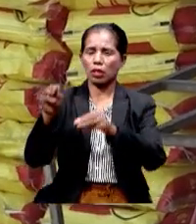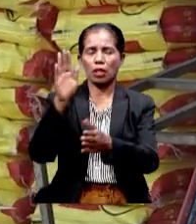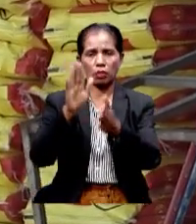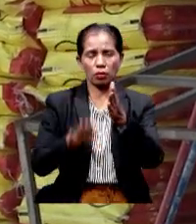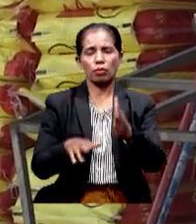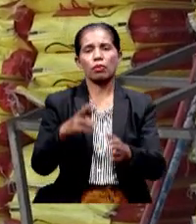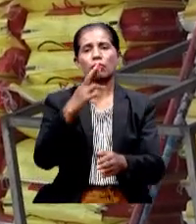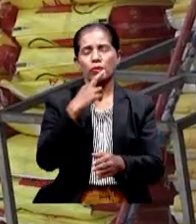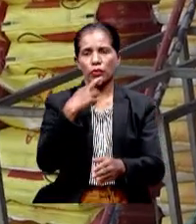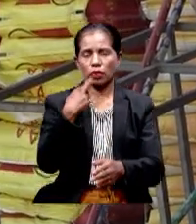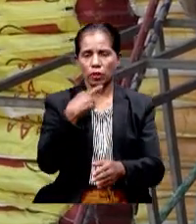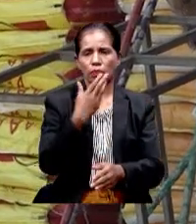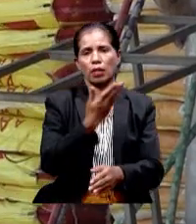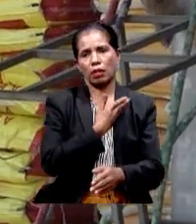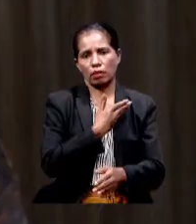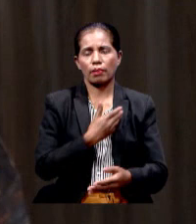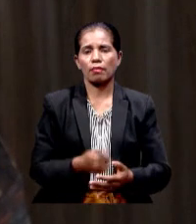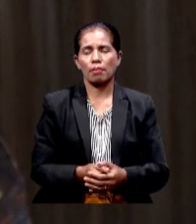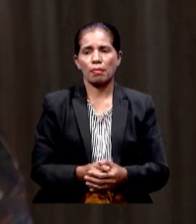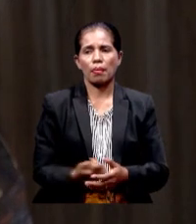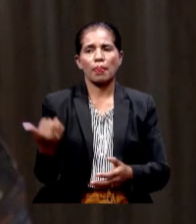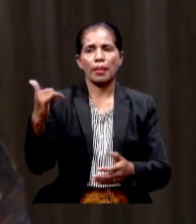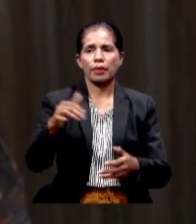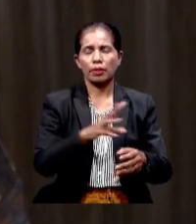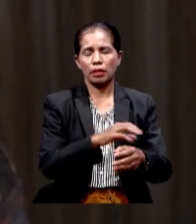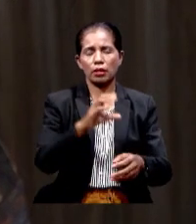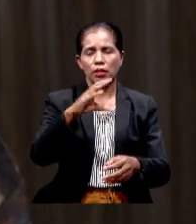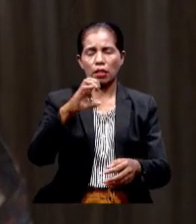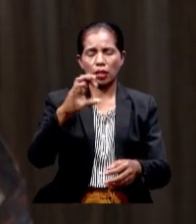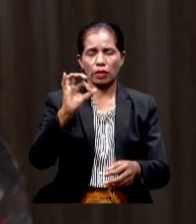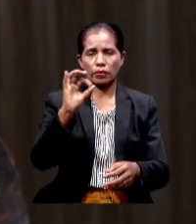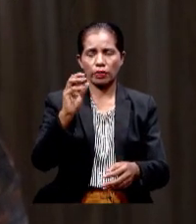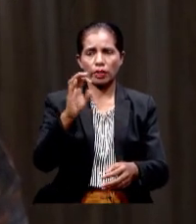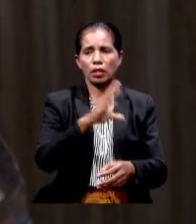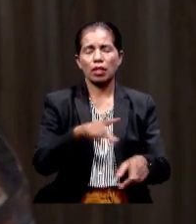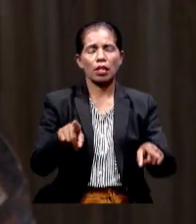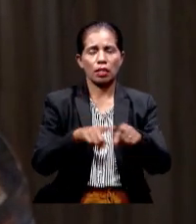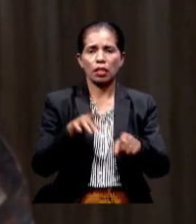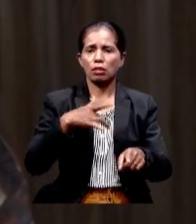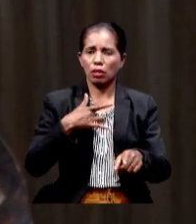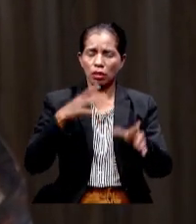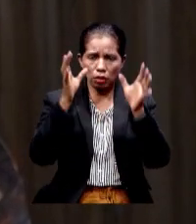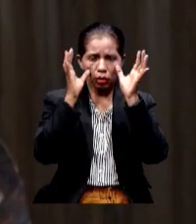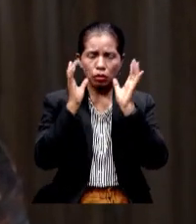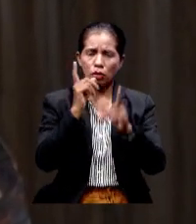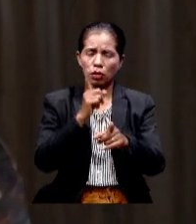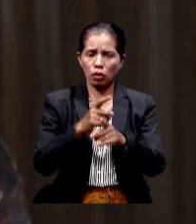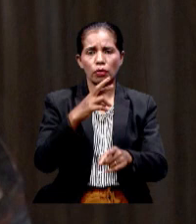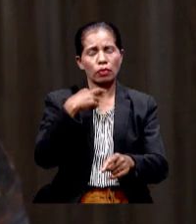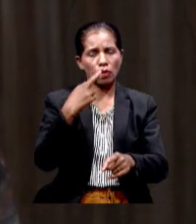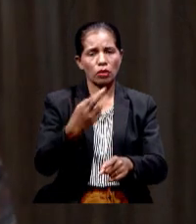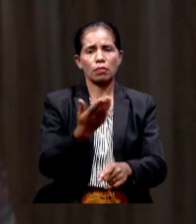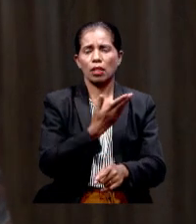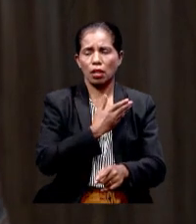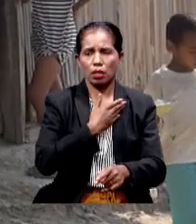fos. A situação né, será fim da costa hanesan desemprego, sente triste tebe so folem fos e ha